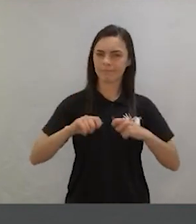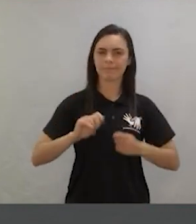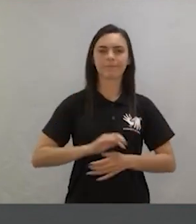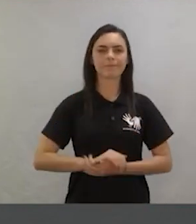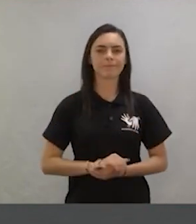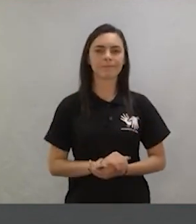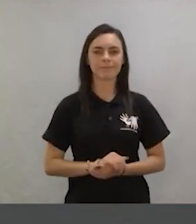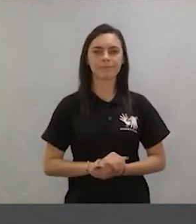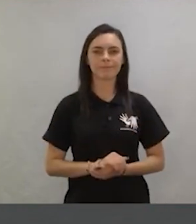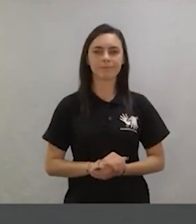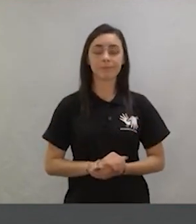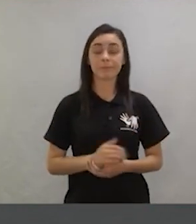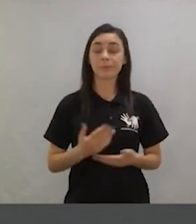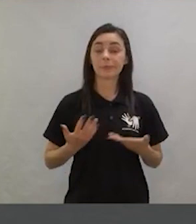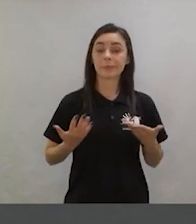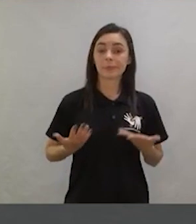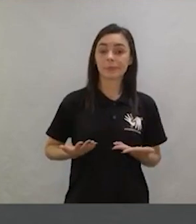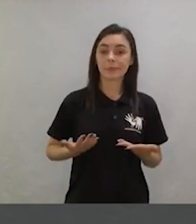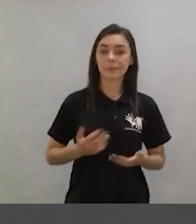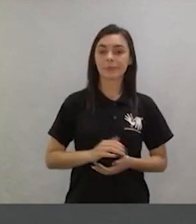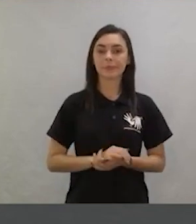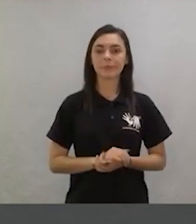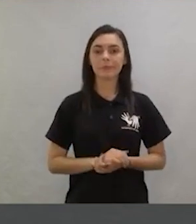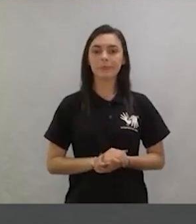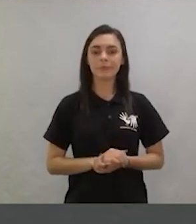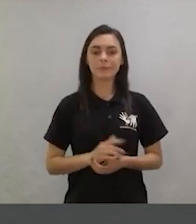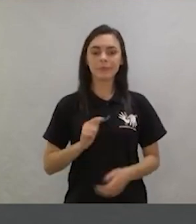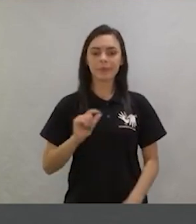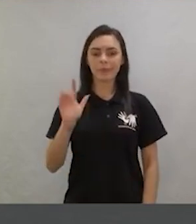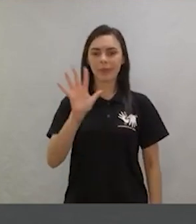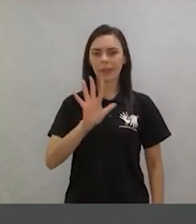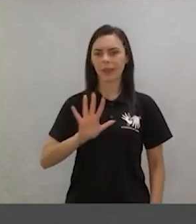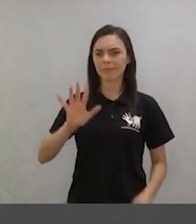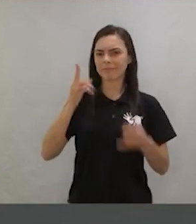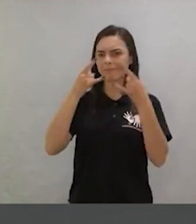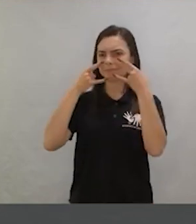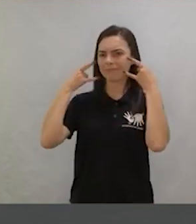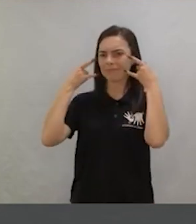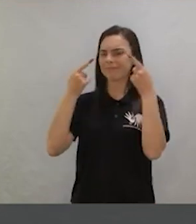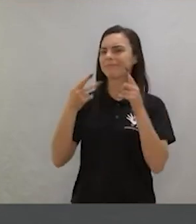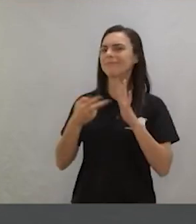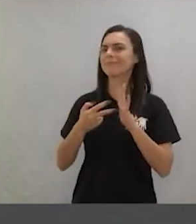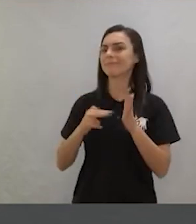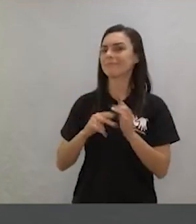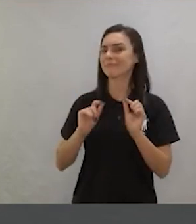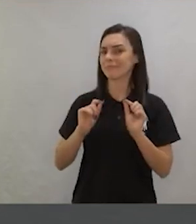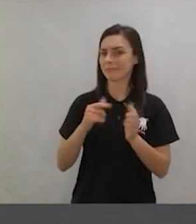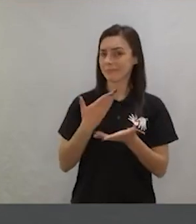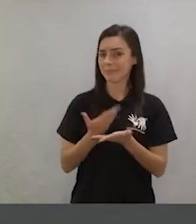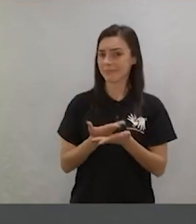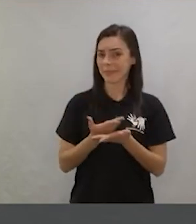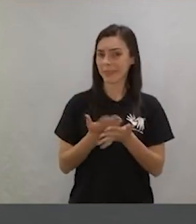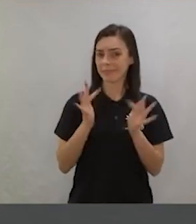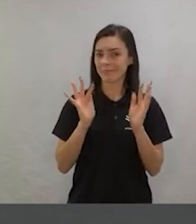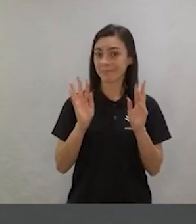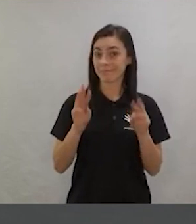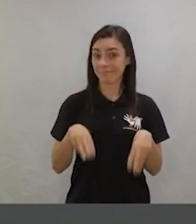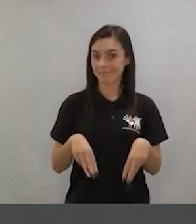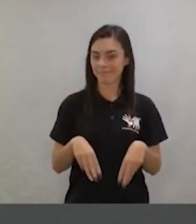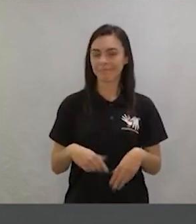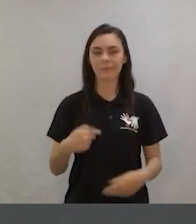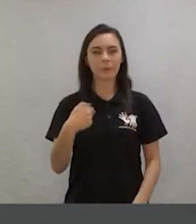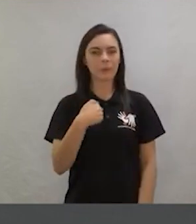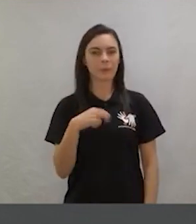tá? Então, quando aparece a imagem da máscara, é quer dizer que a nossa aula já está acabando. Então, vou colocar